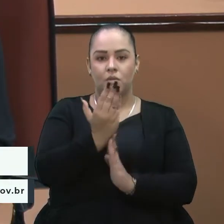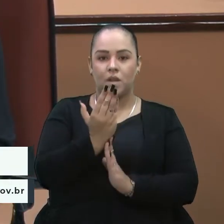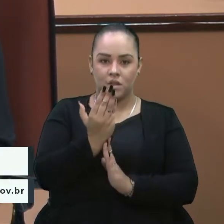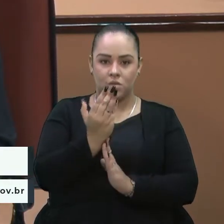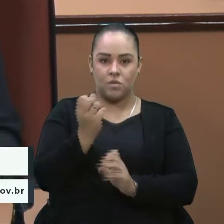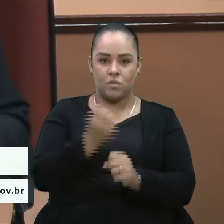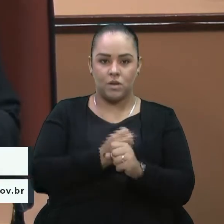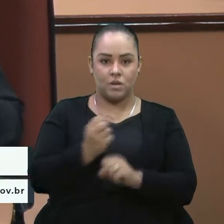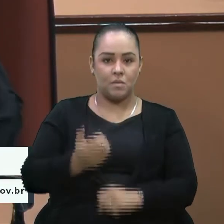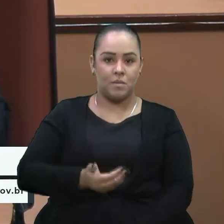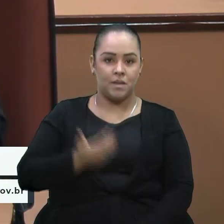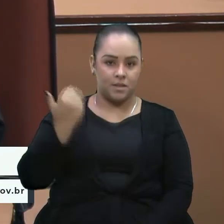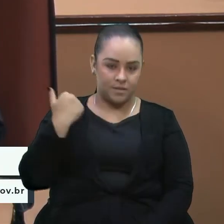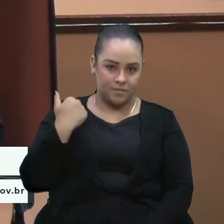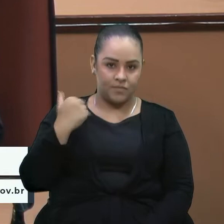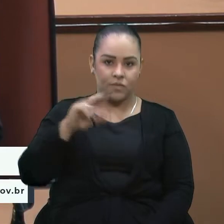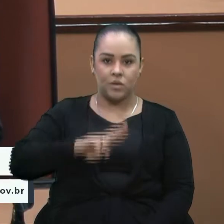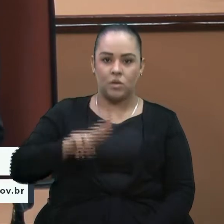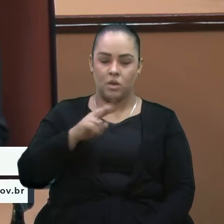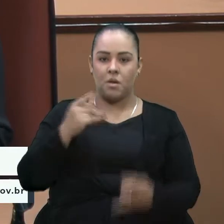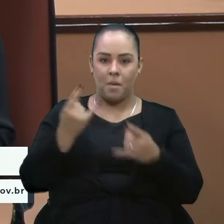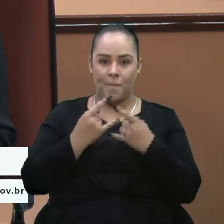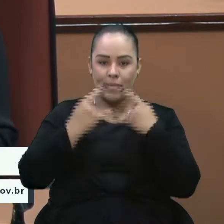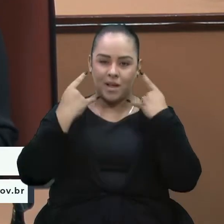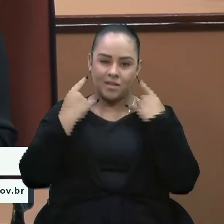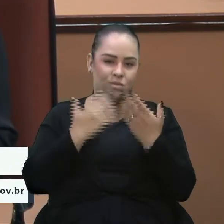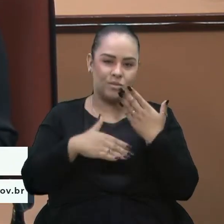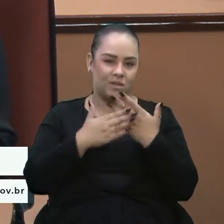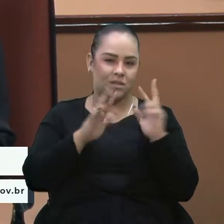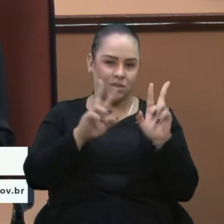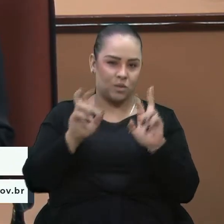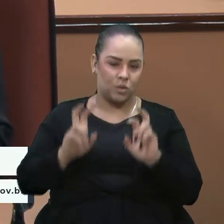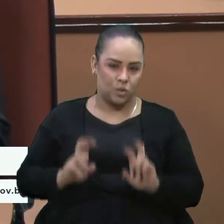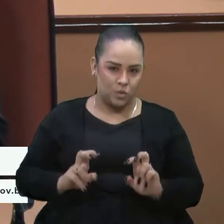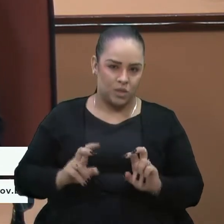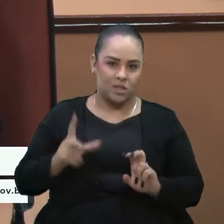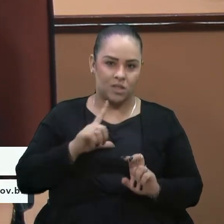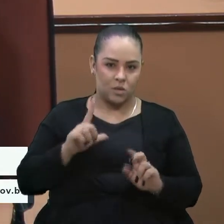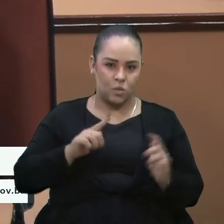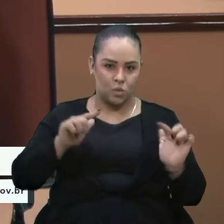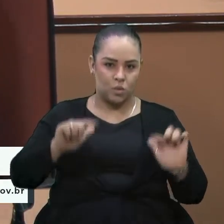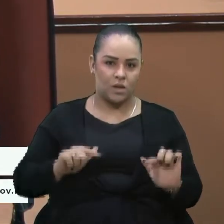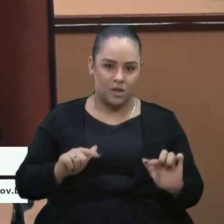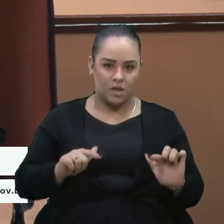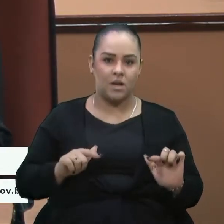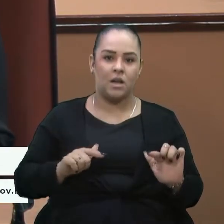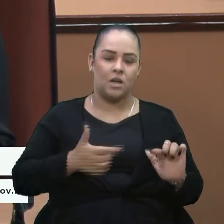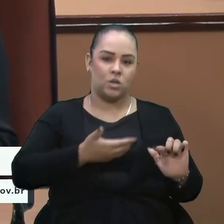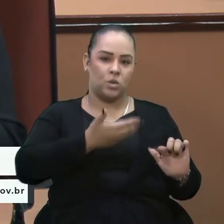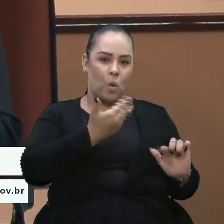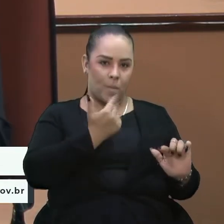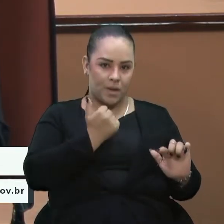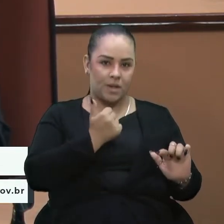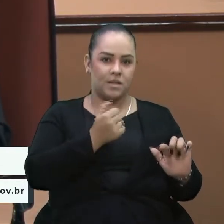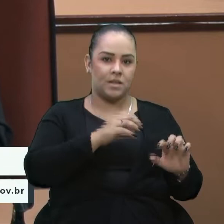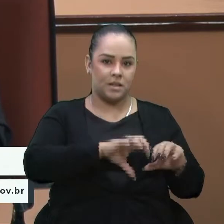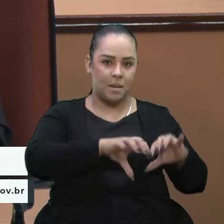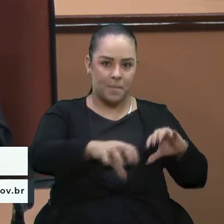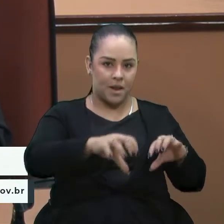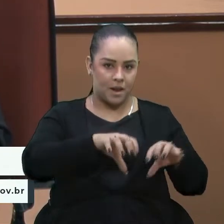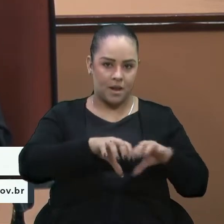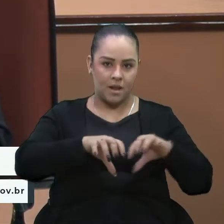no ano passado, né? O uso de máscara, aquela questão do refeitório por turma, né? De forma